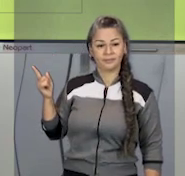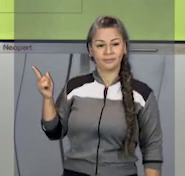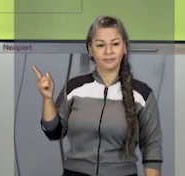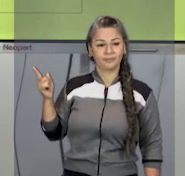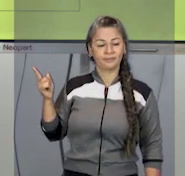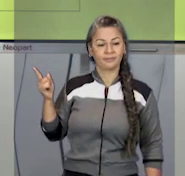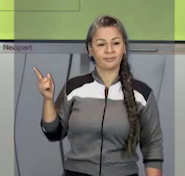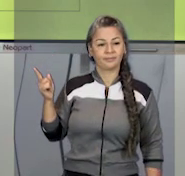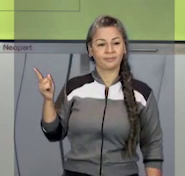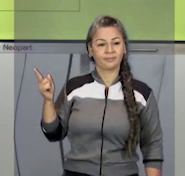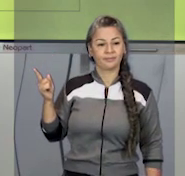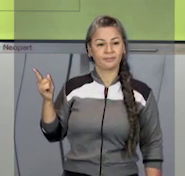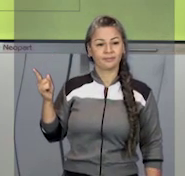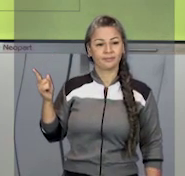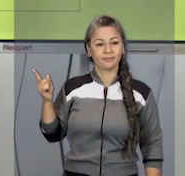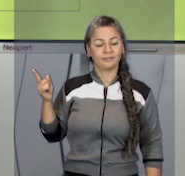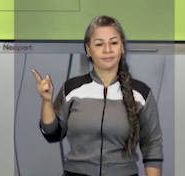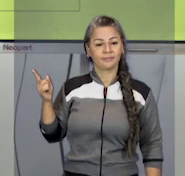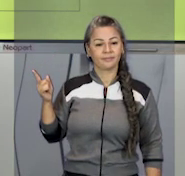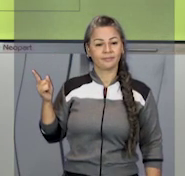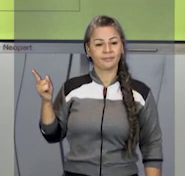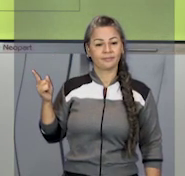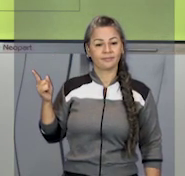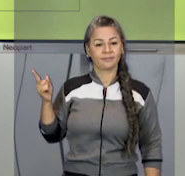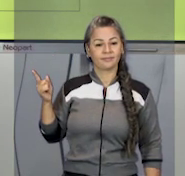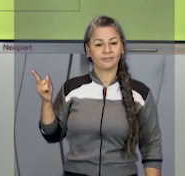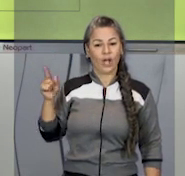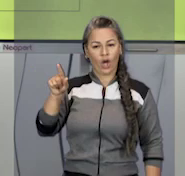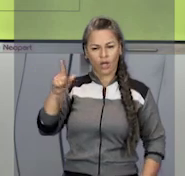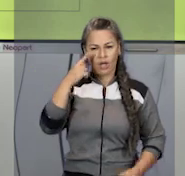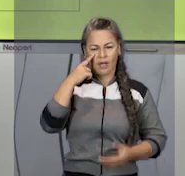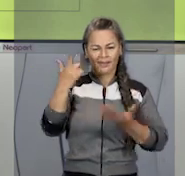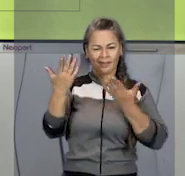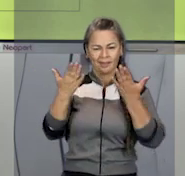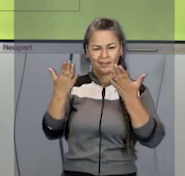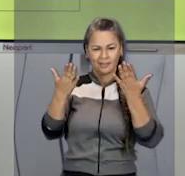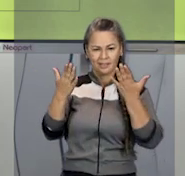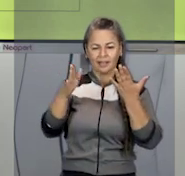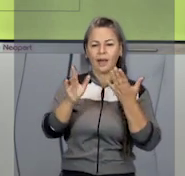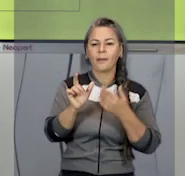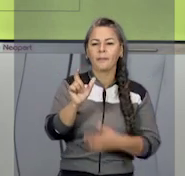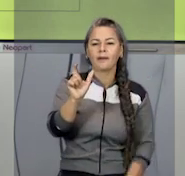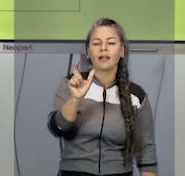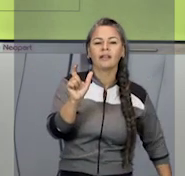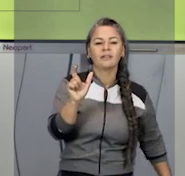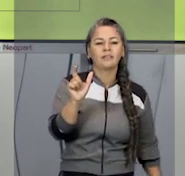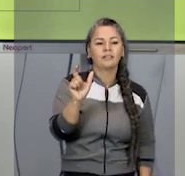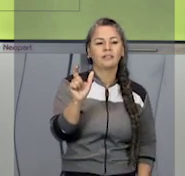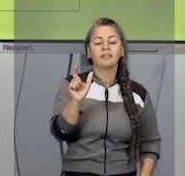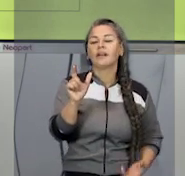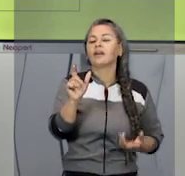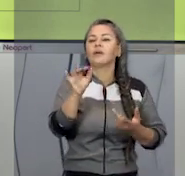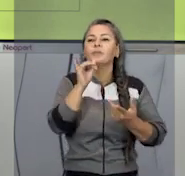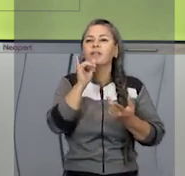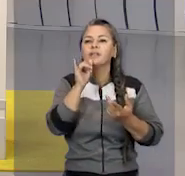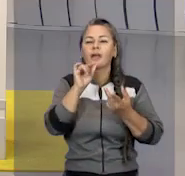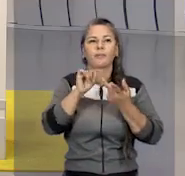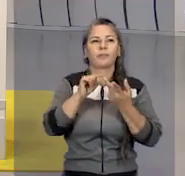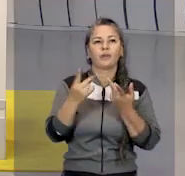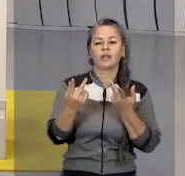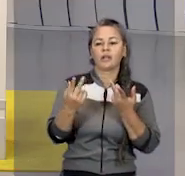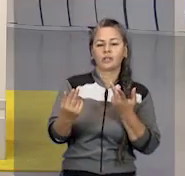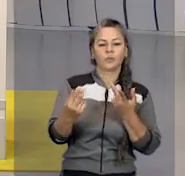é a comparação. Mas aí a comparação é diferente. Na comparação eu uso uma palavrinha igual, como,